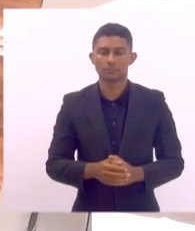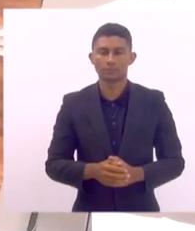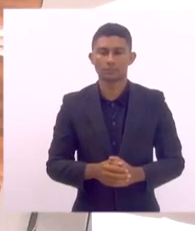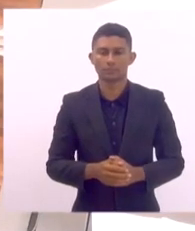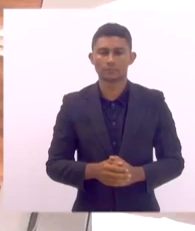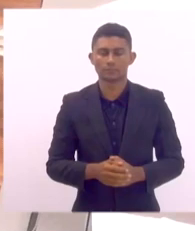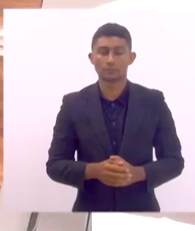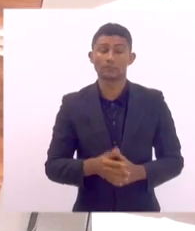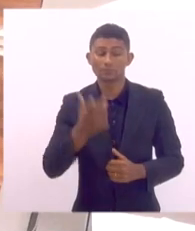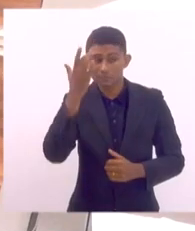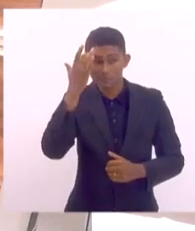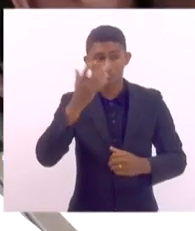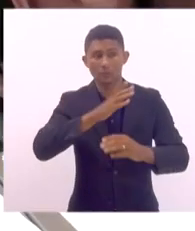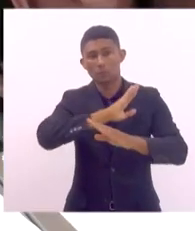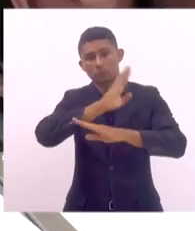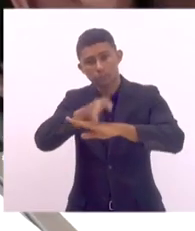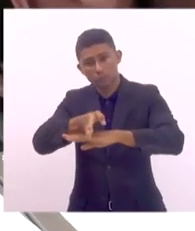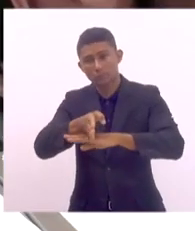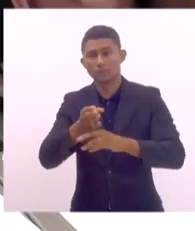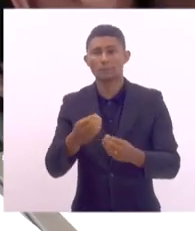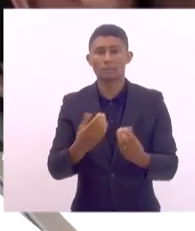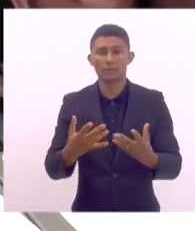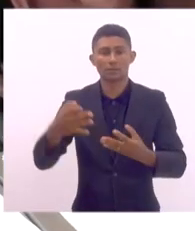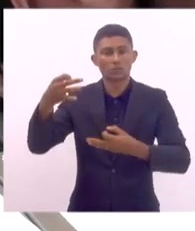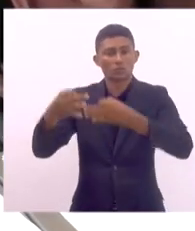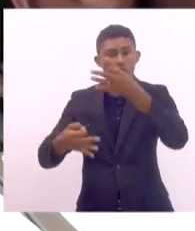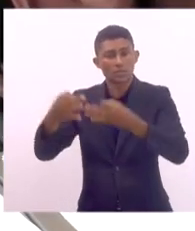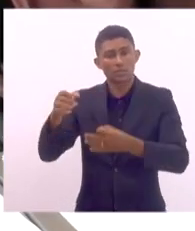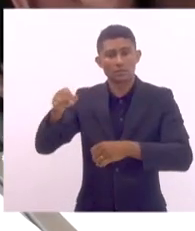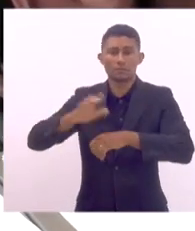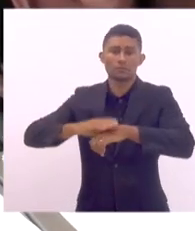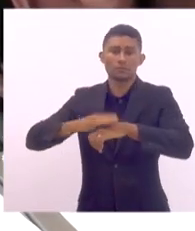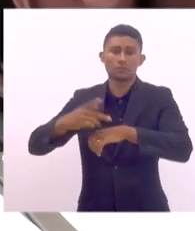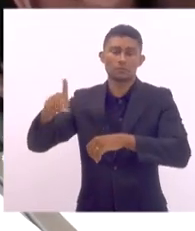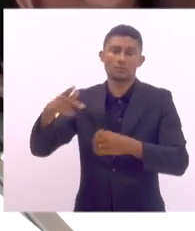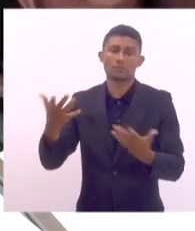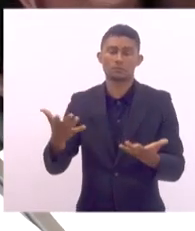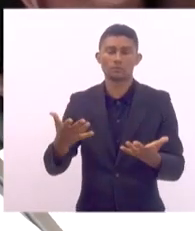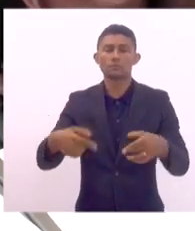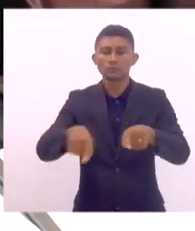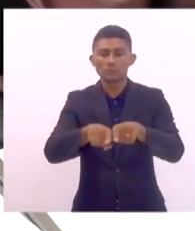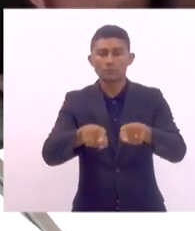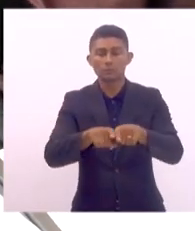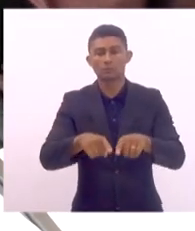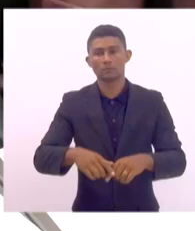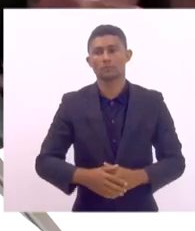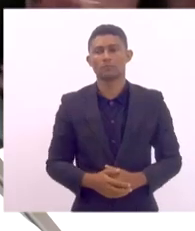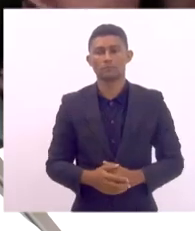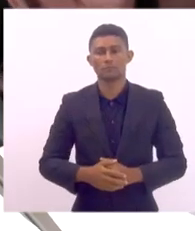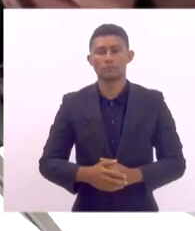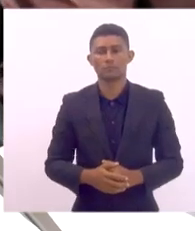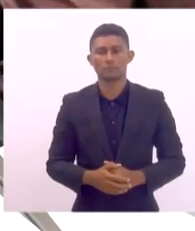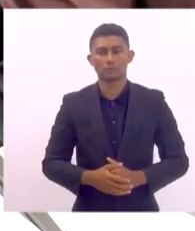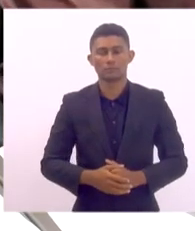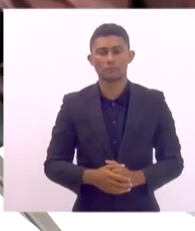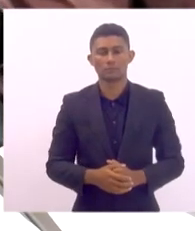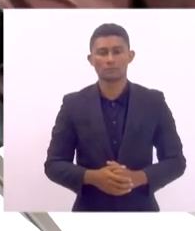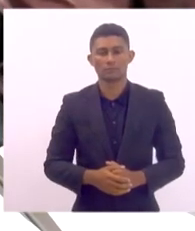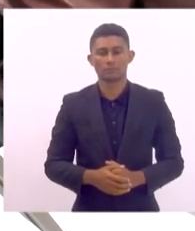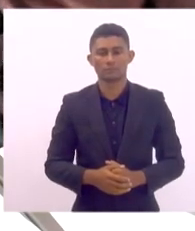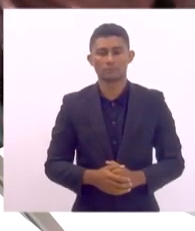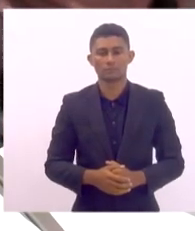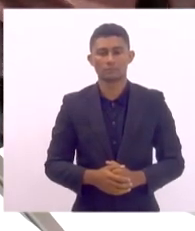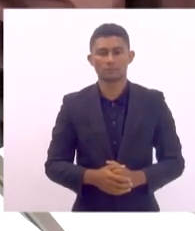Eu derrubaria para tensionar na justiça. O governo já previamente entrou. É porque isso é bom, inclusive